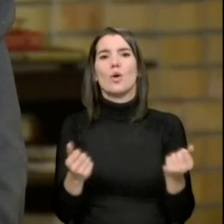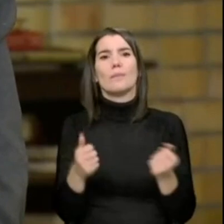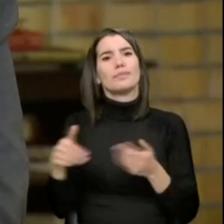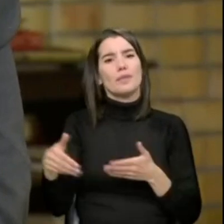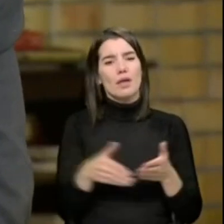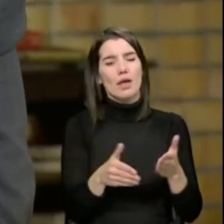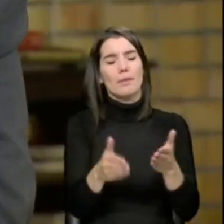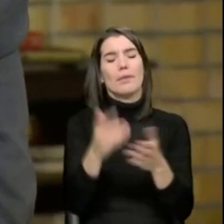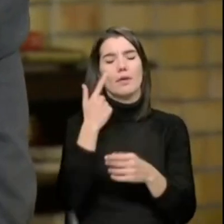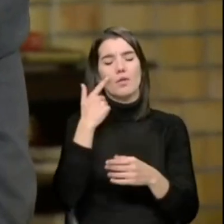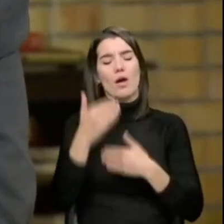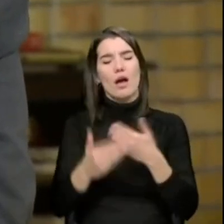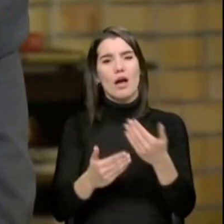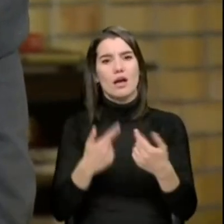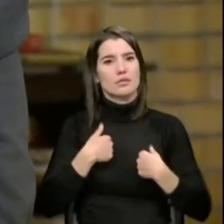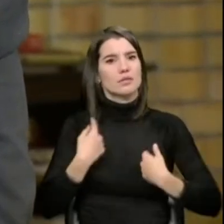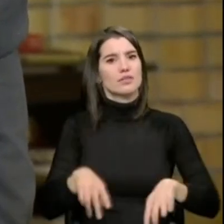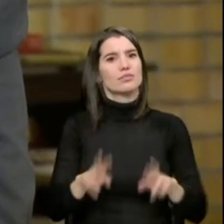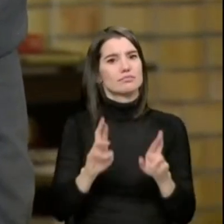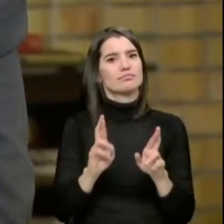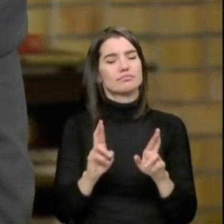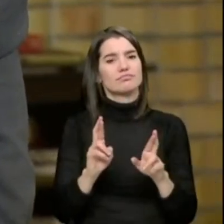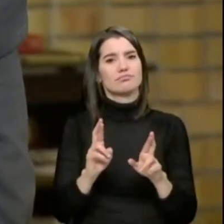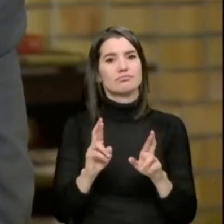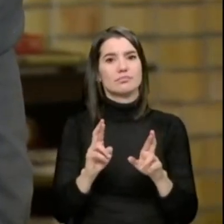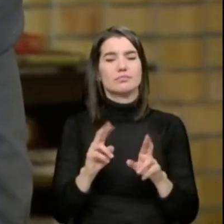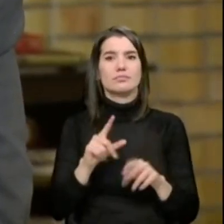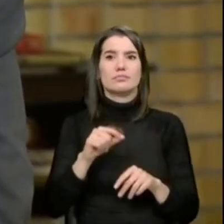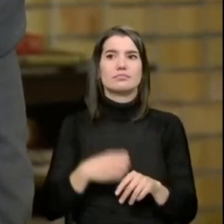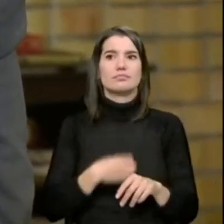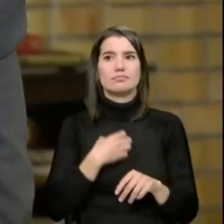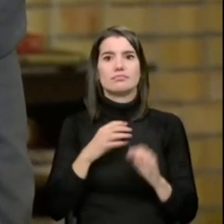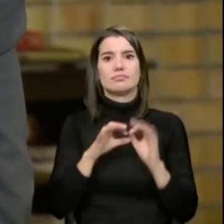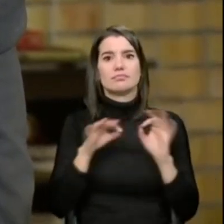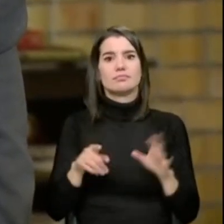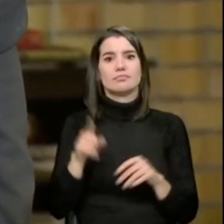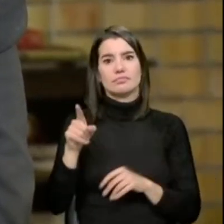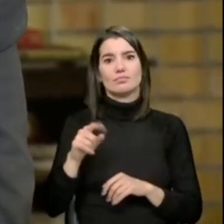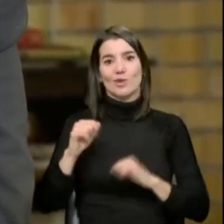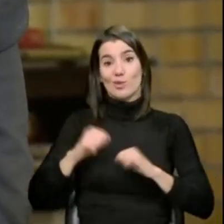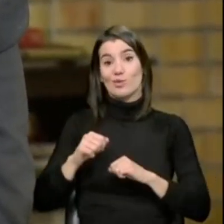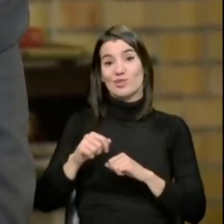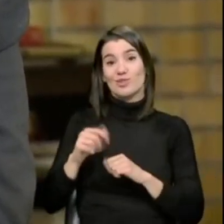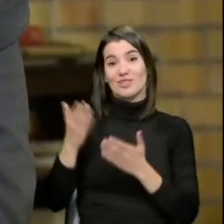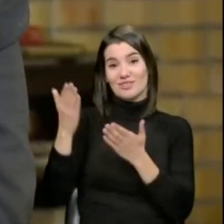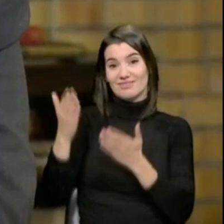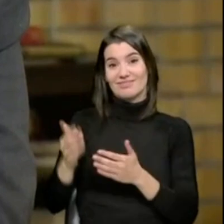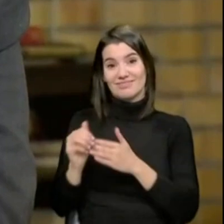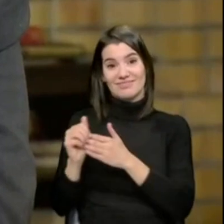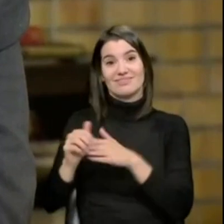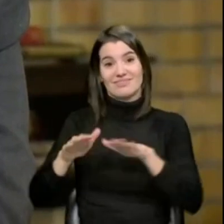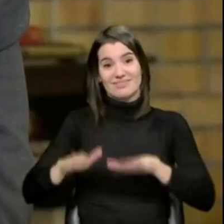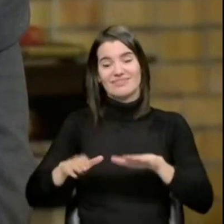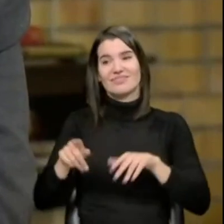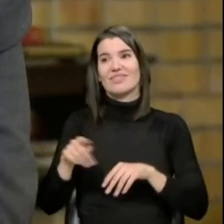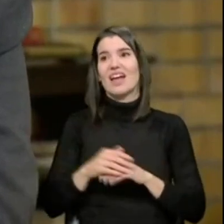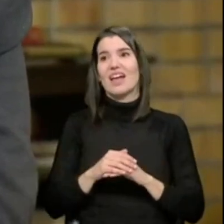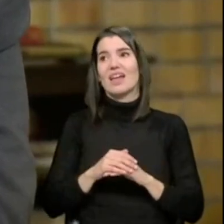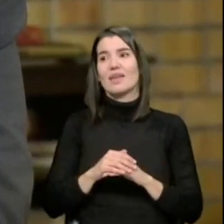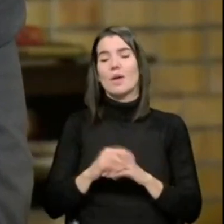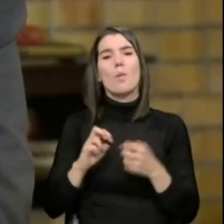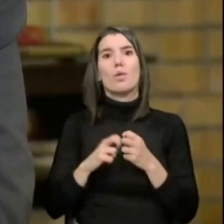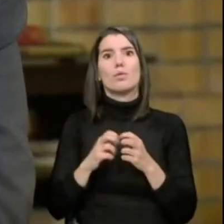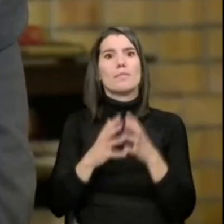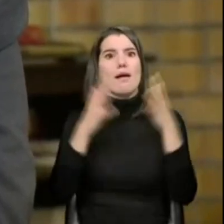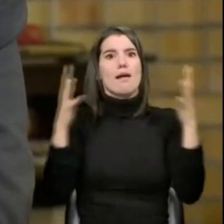esperança nisso. Também me parece que, como estou de acordo com o Sheik que dizia, nós não é só os problemas